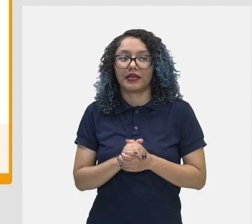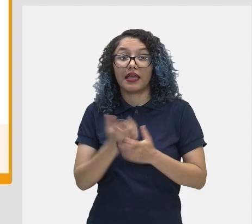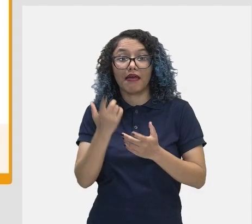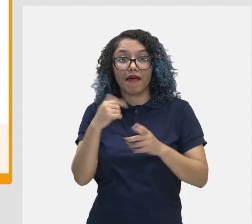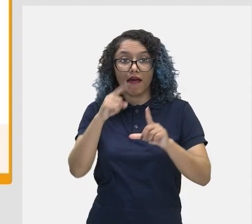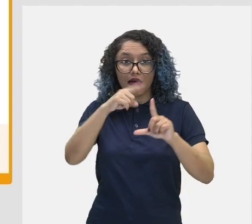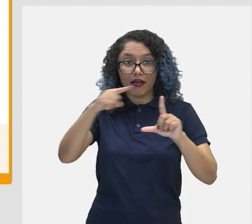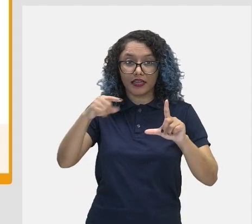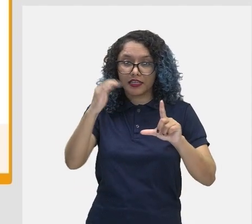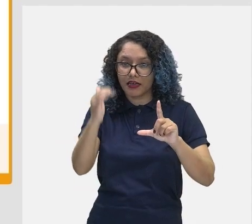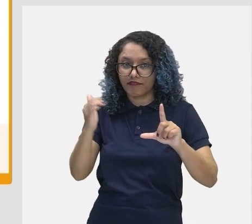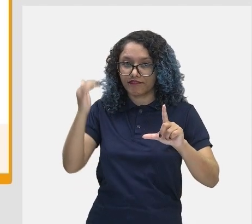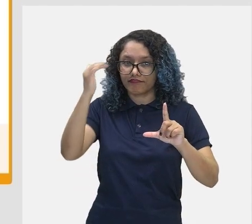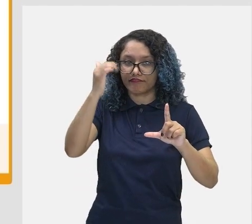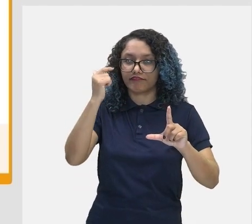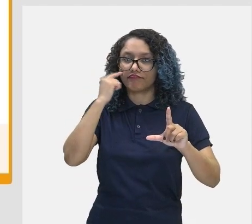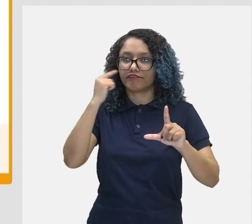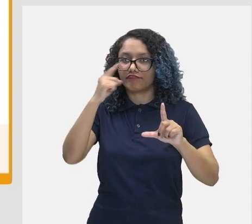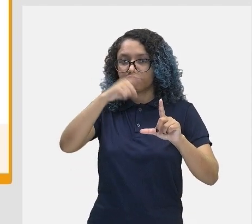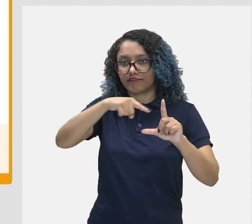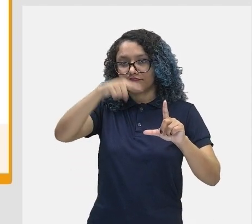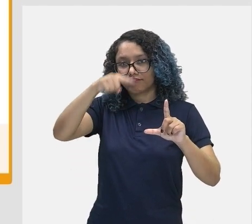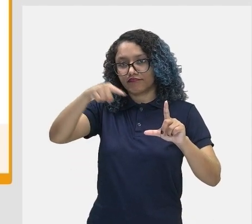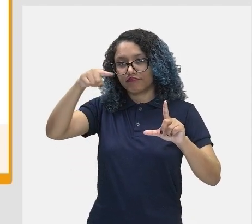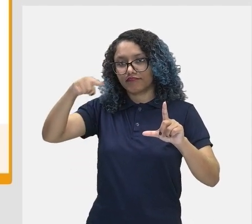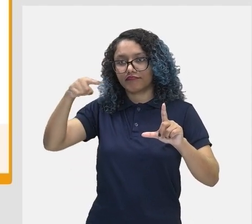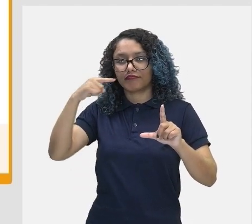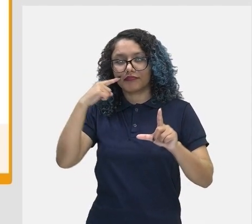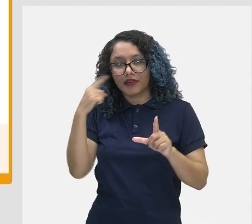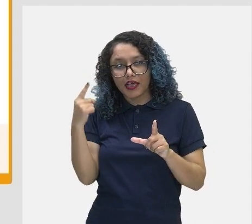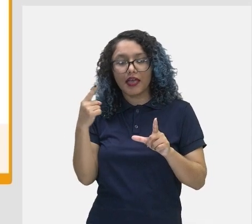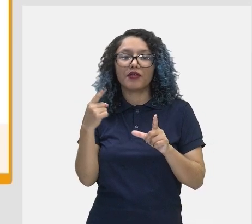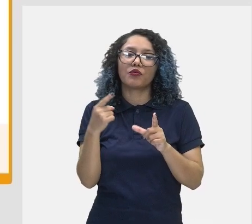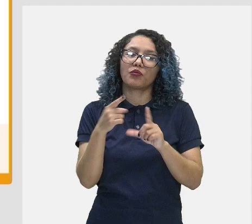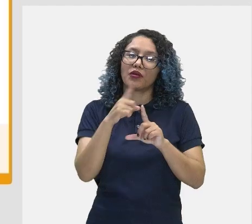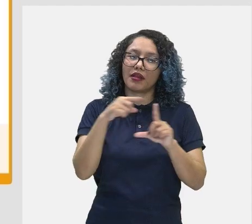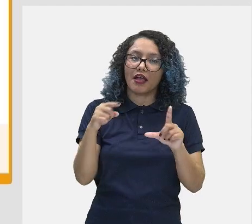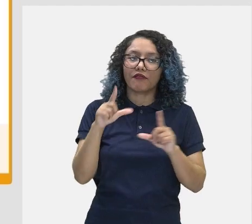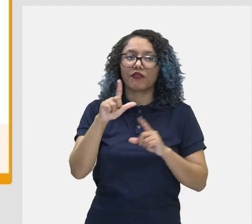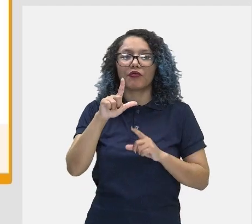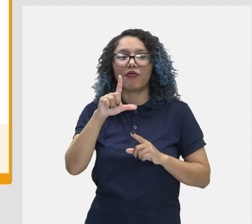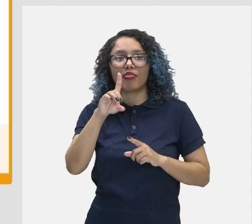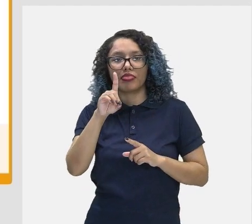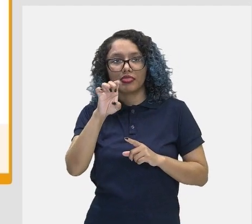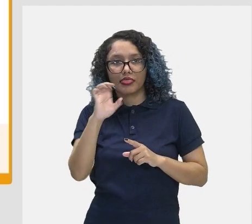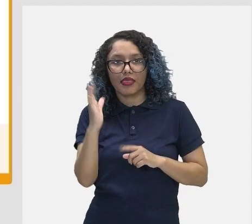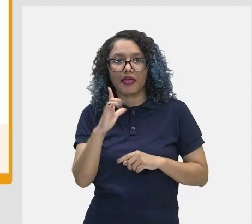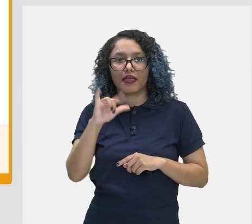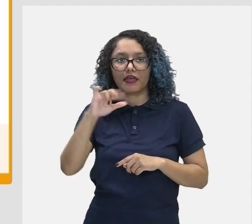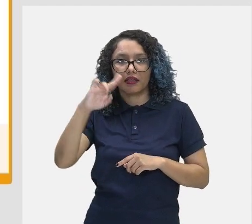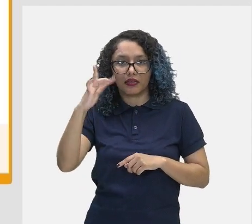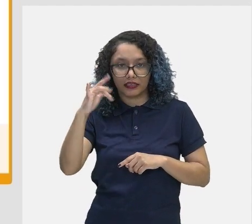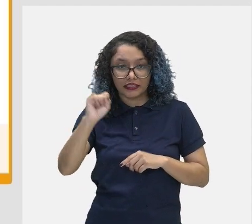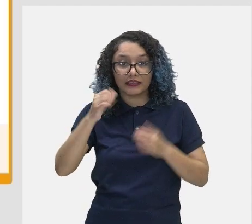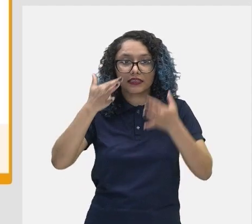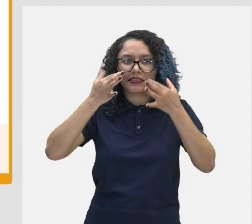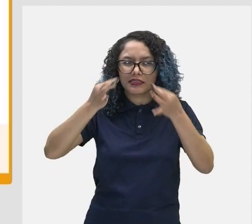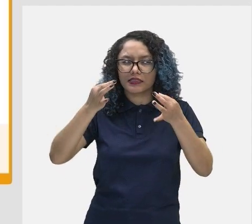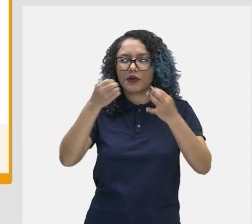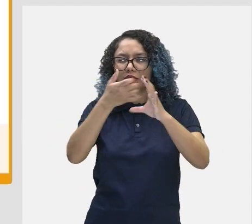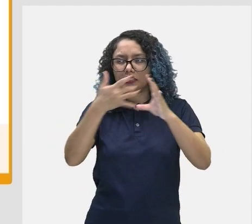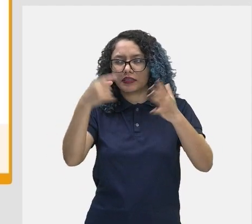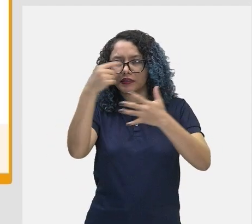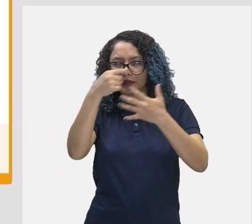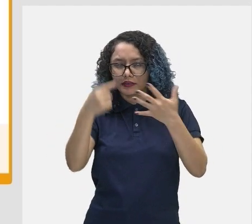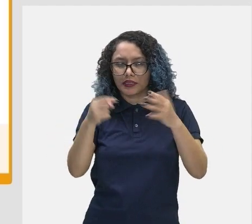acima, tá certo? Então, esse é o nosso gráfico de linhas. Então, atentem-se a esses elementos: